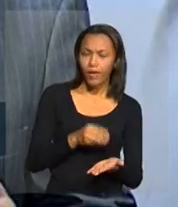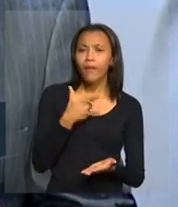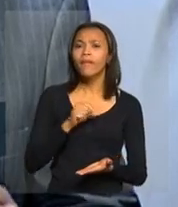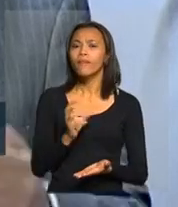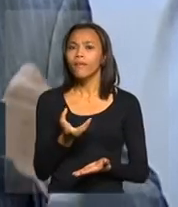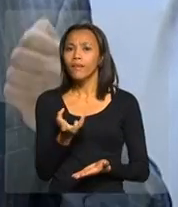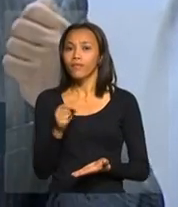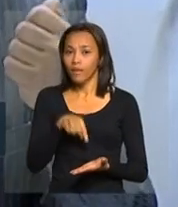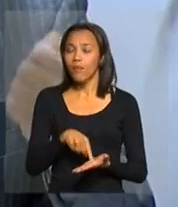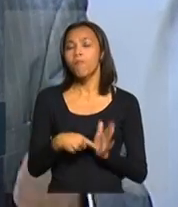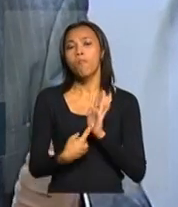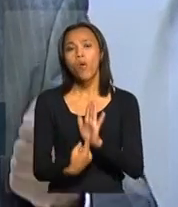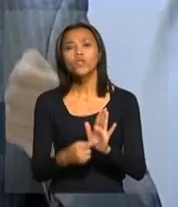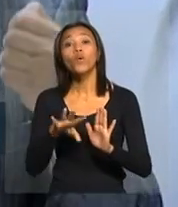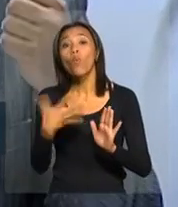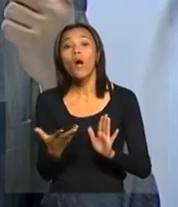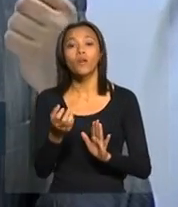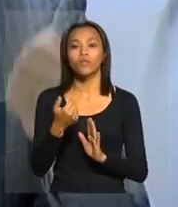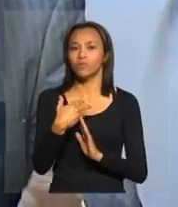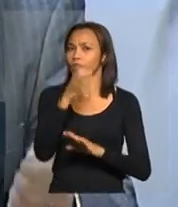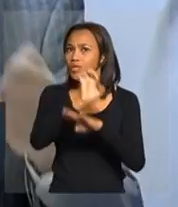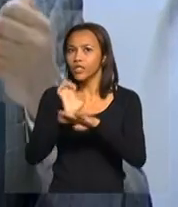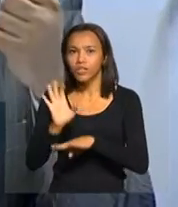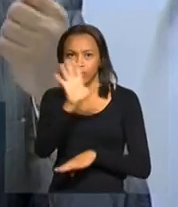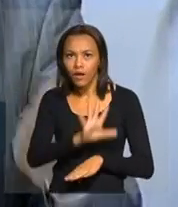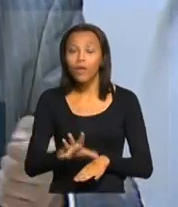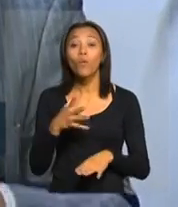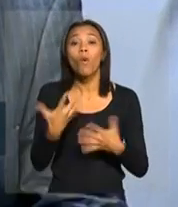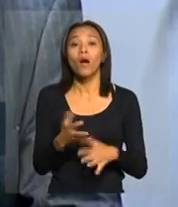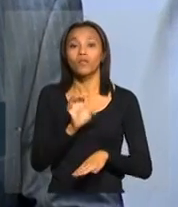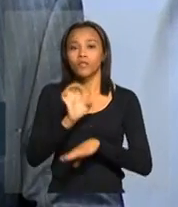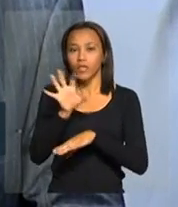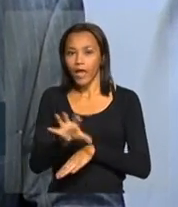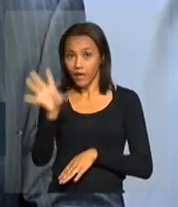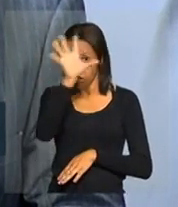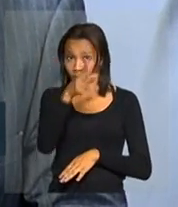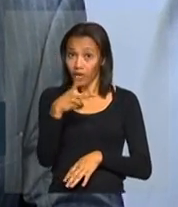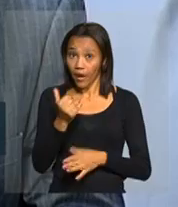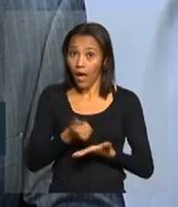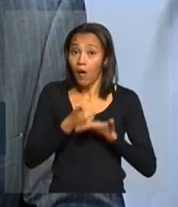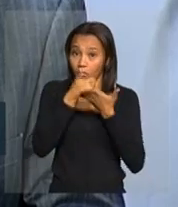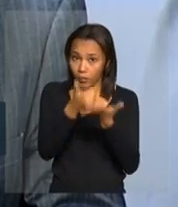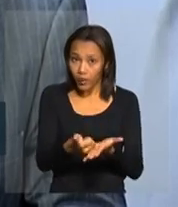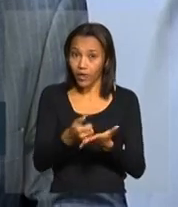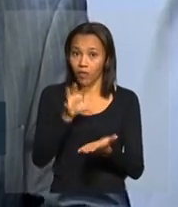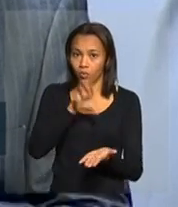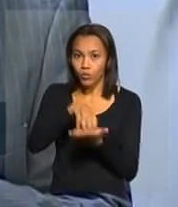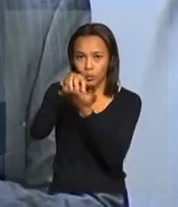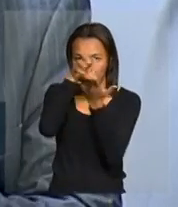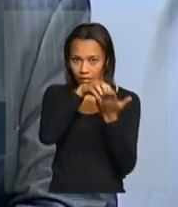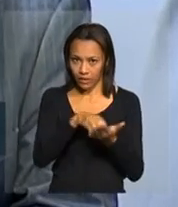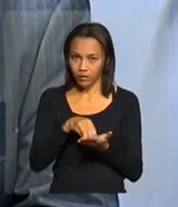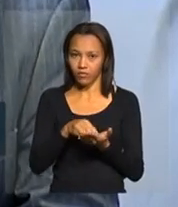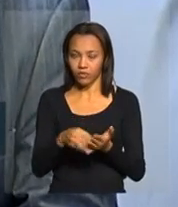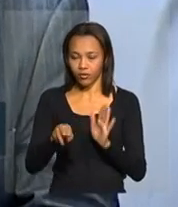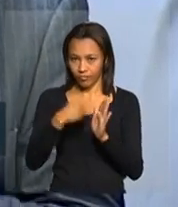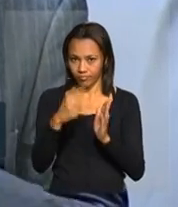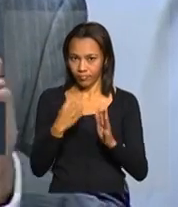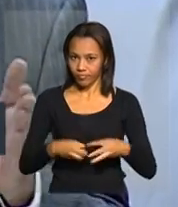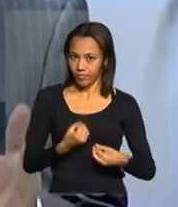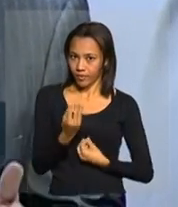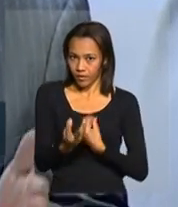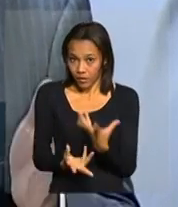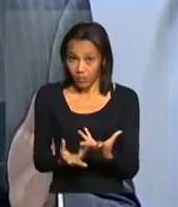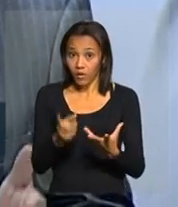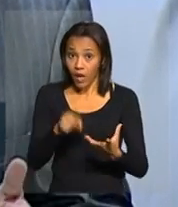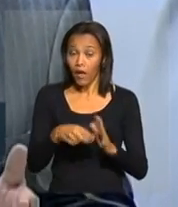ele apresenta quais são os estados, quais são as regiões que ele quer apoiar a formação de centro de transplantes. E o critério de priorização é